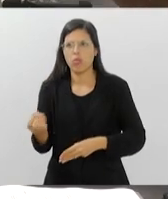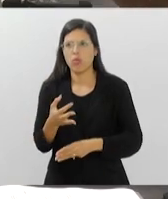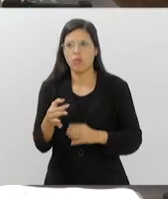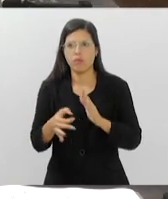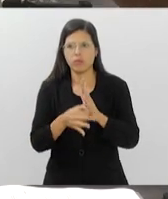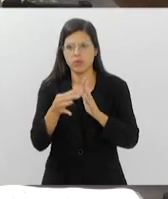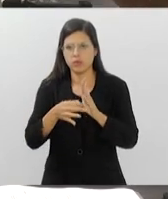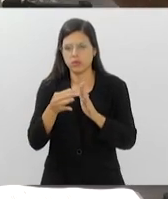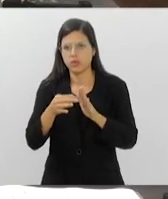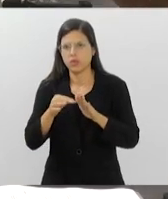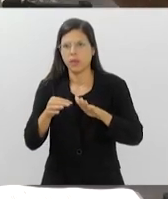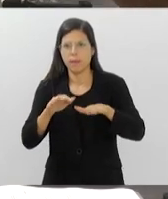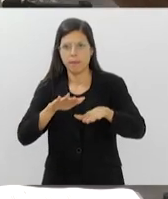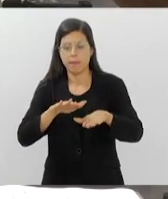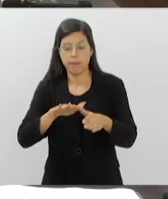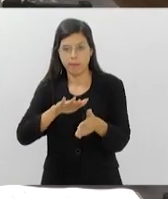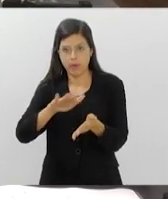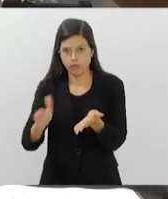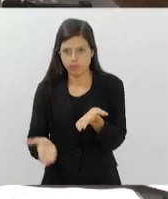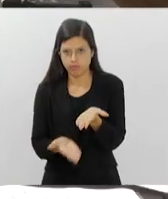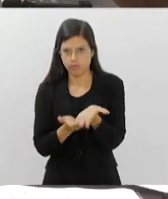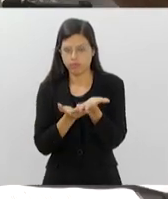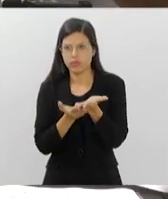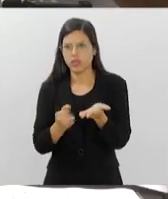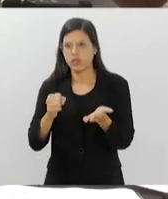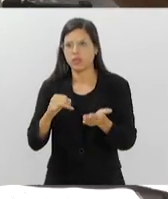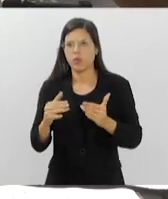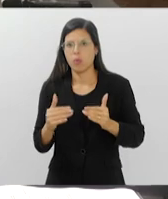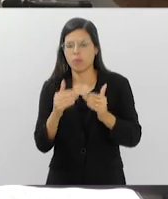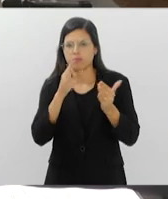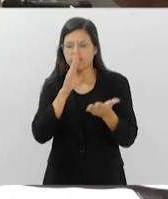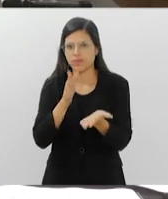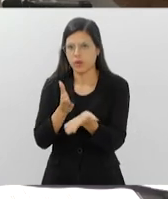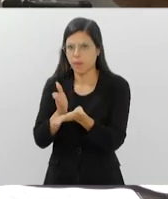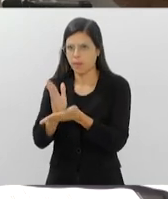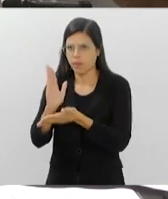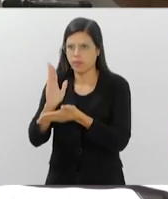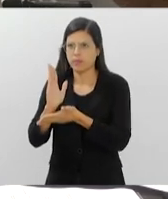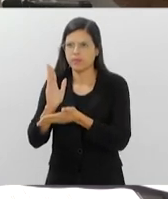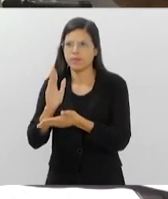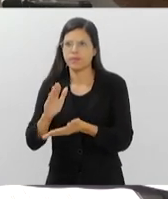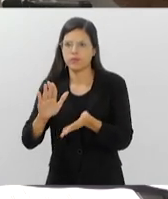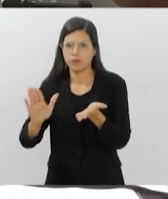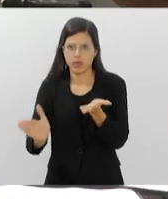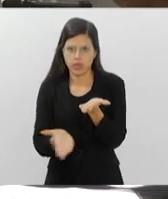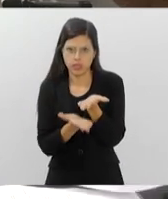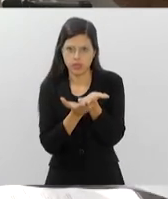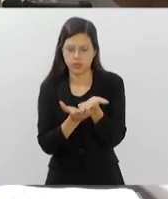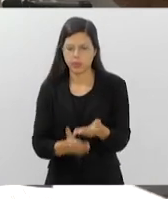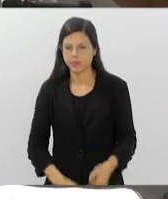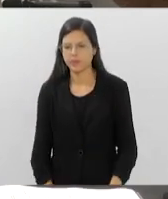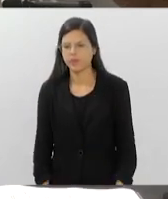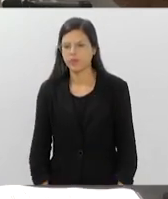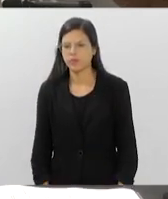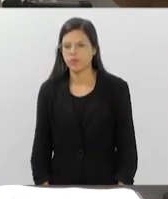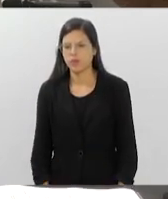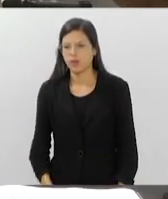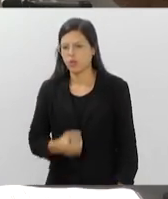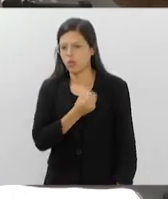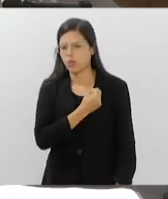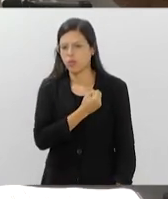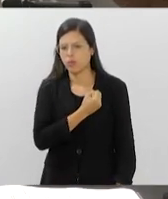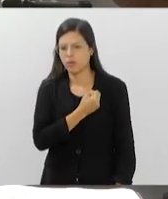pela anexação. Senhores que aprovam, permaneçam como estão. Aprovado, foi anexado. Passo então ao